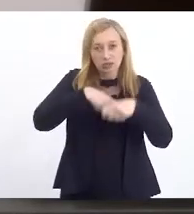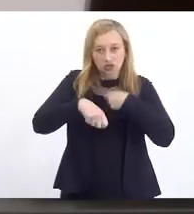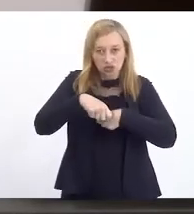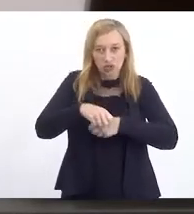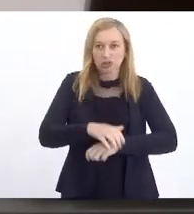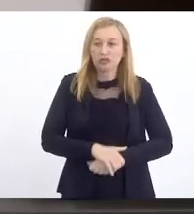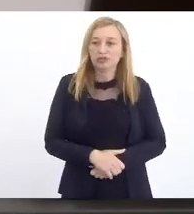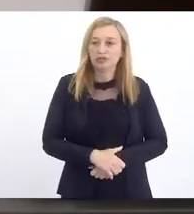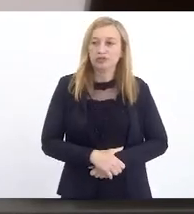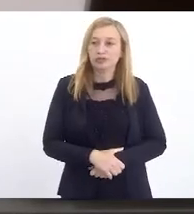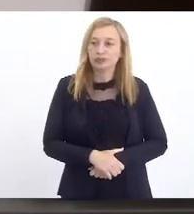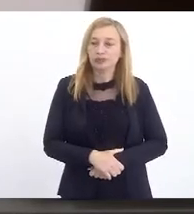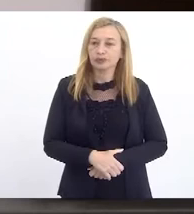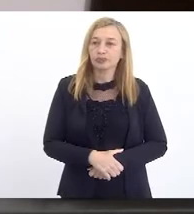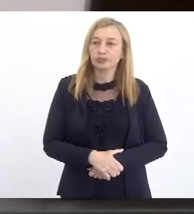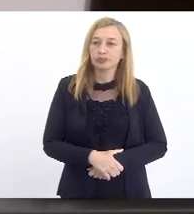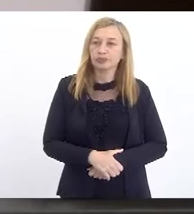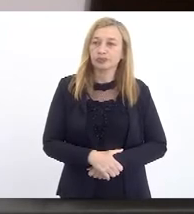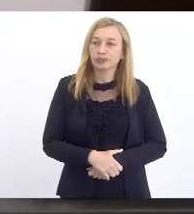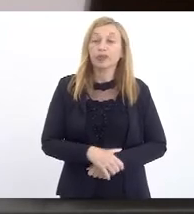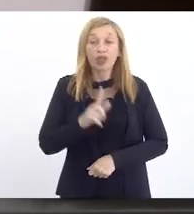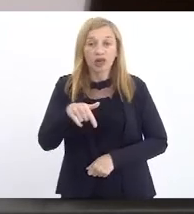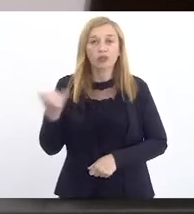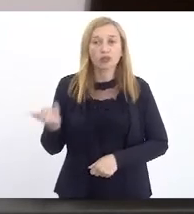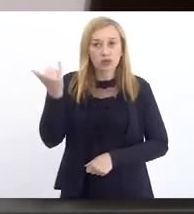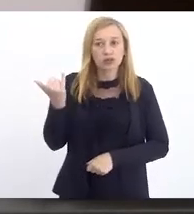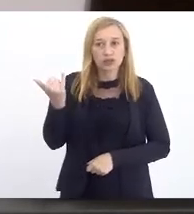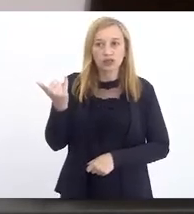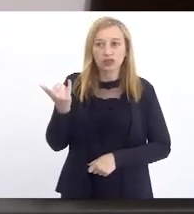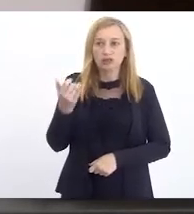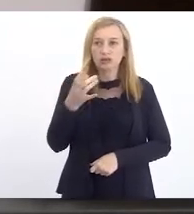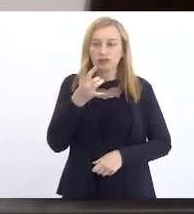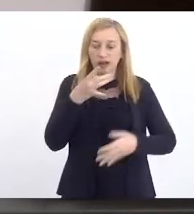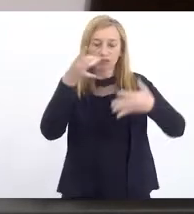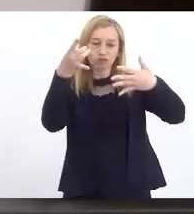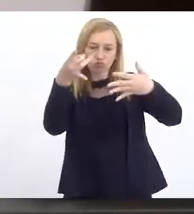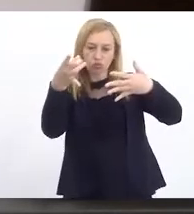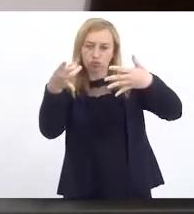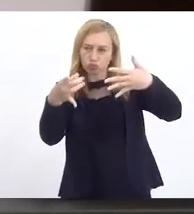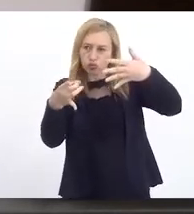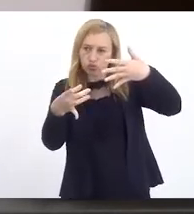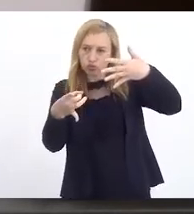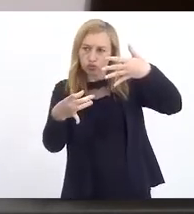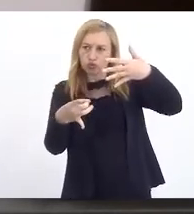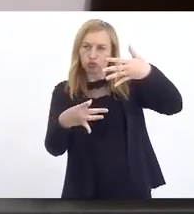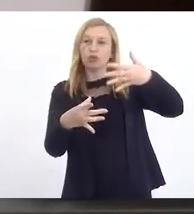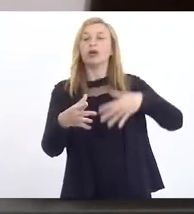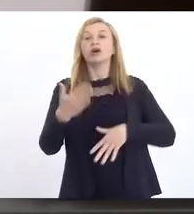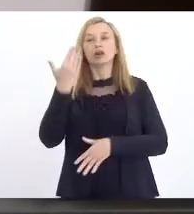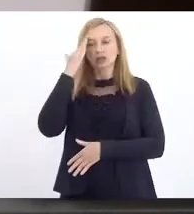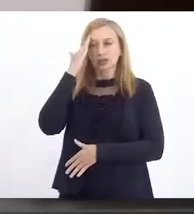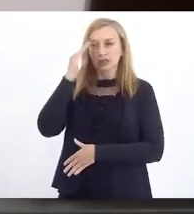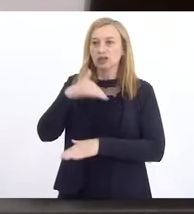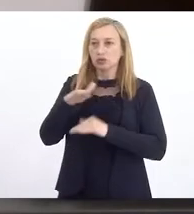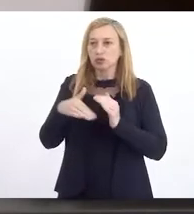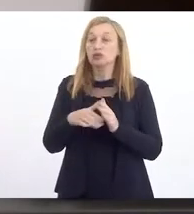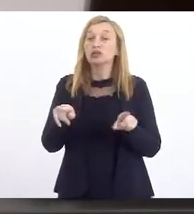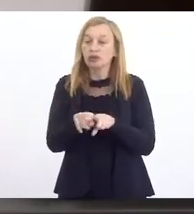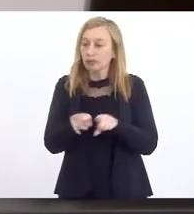administrativo. É importante a gente dizer cada coisa para todo mundo entender, né? E os